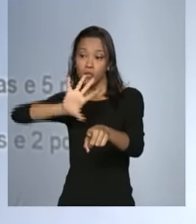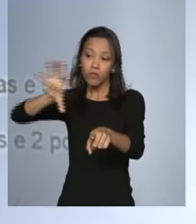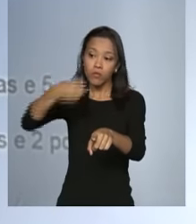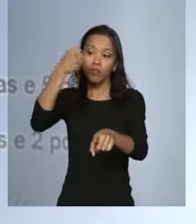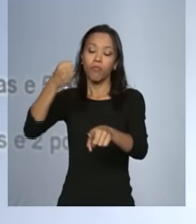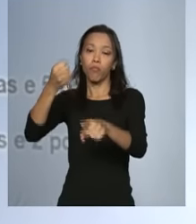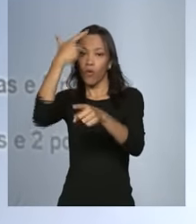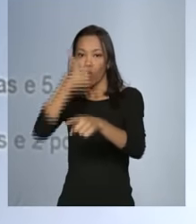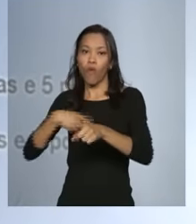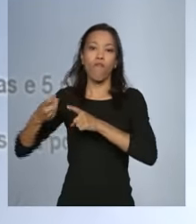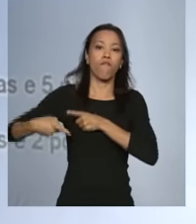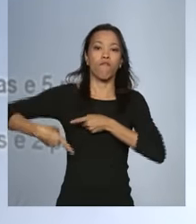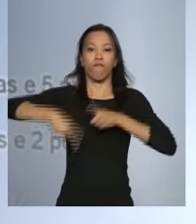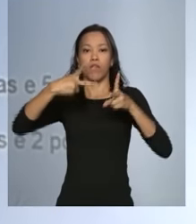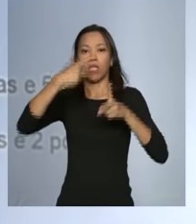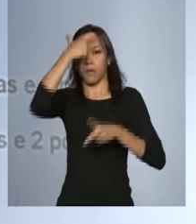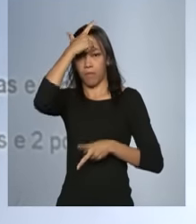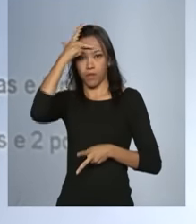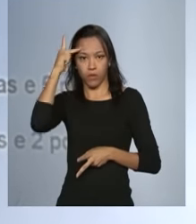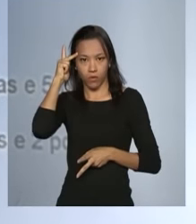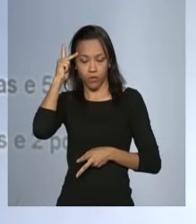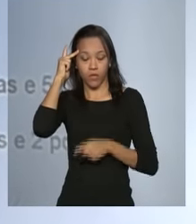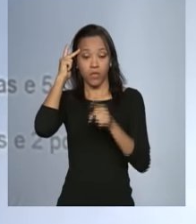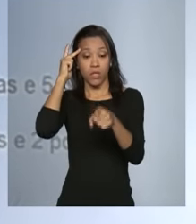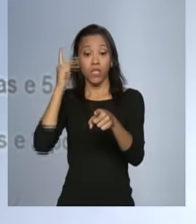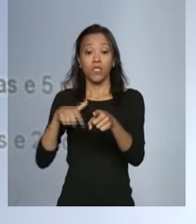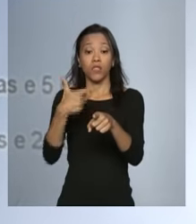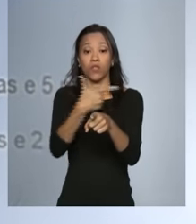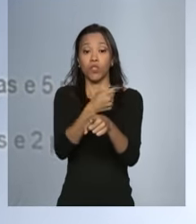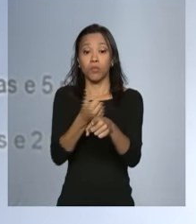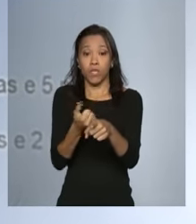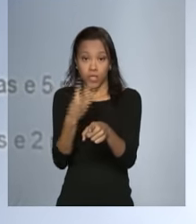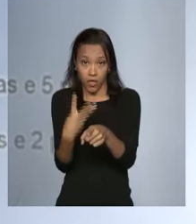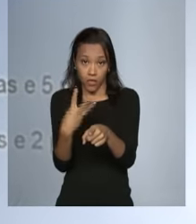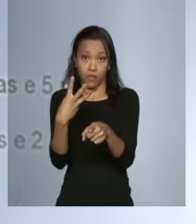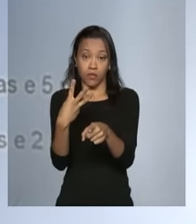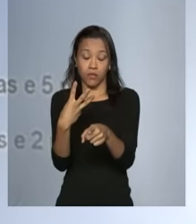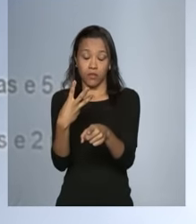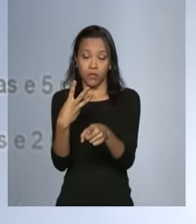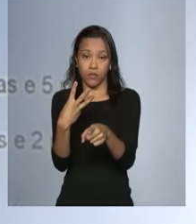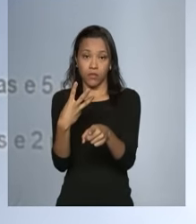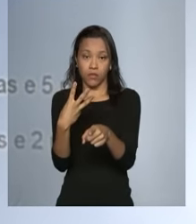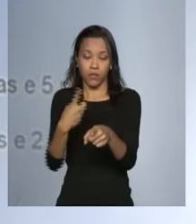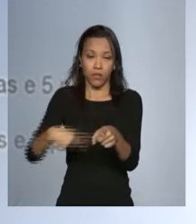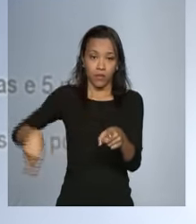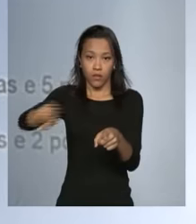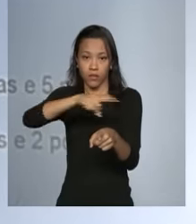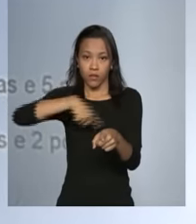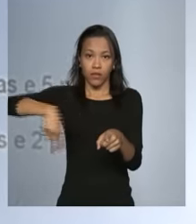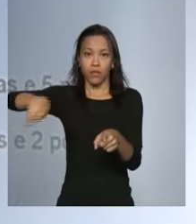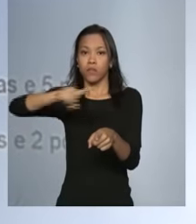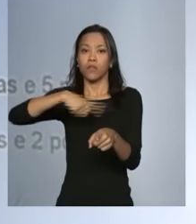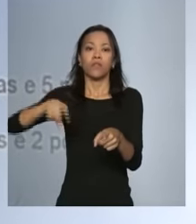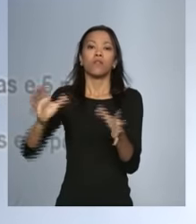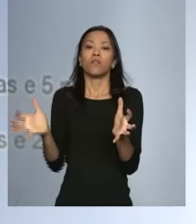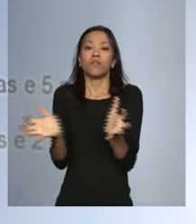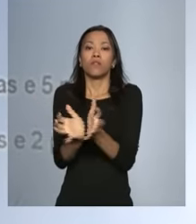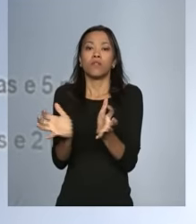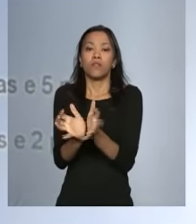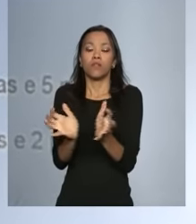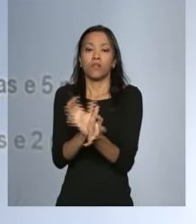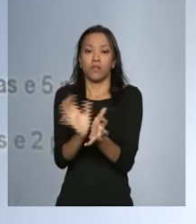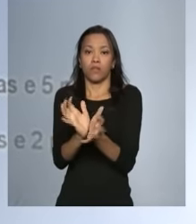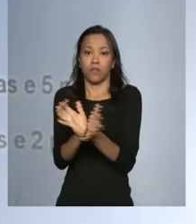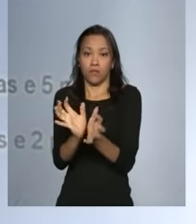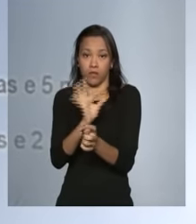2013 o o levantamento do departamento de penitenciário departamento penitenciário Nacional indicou 36